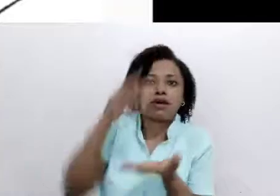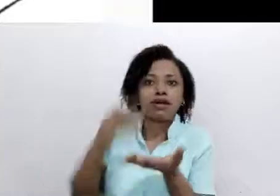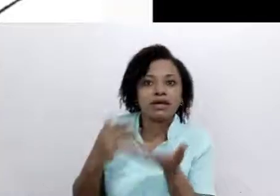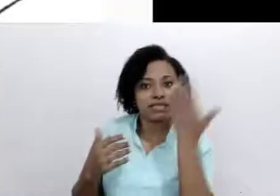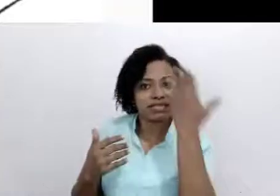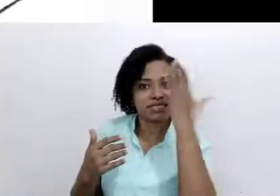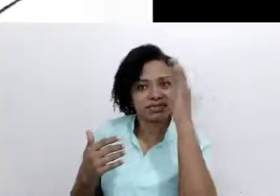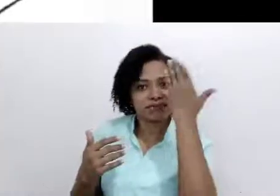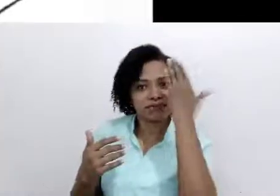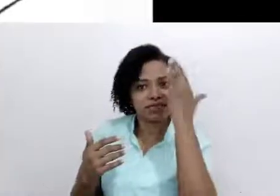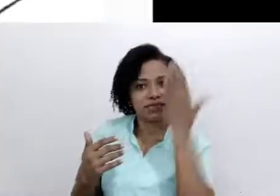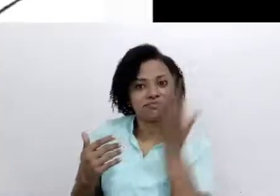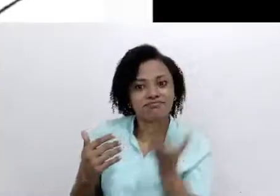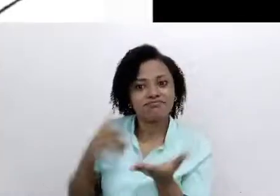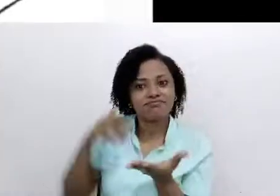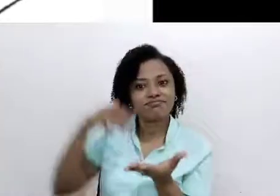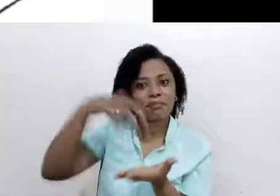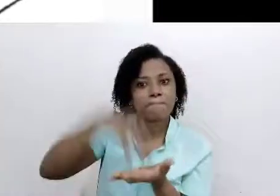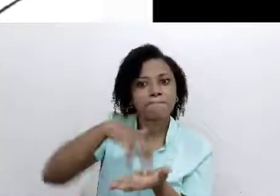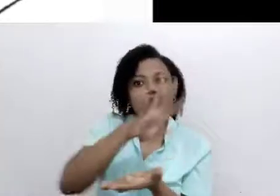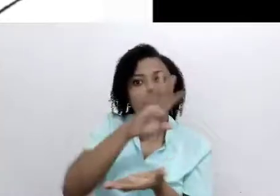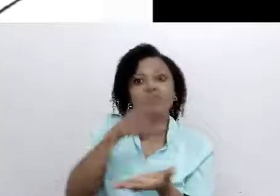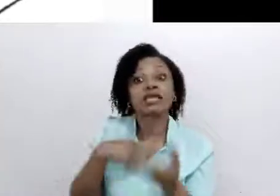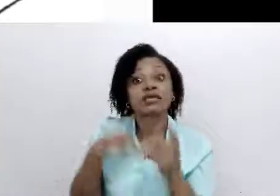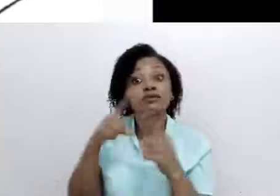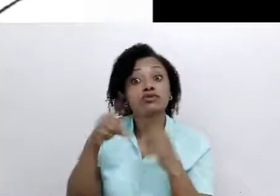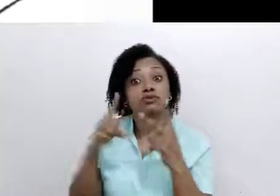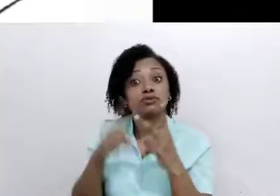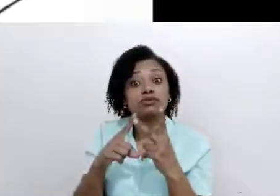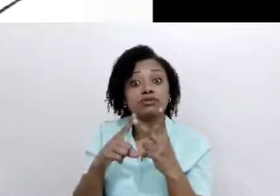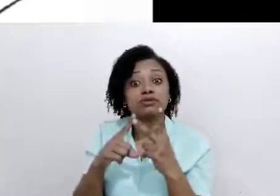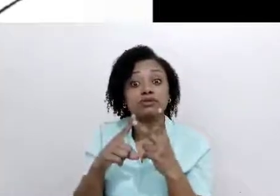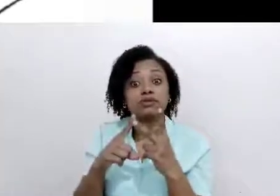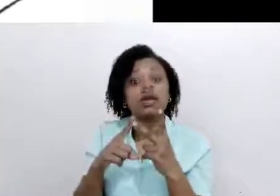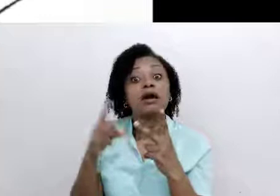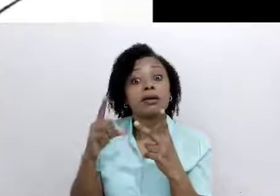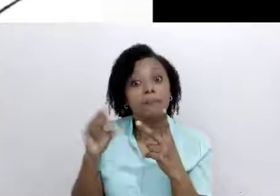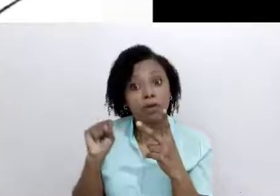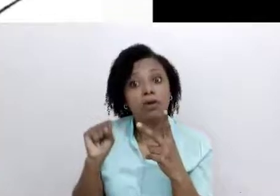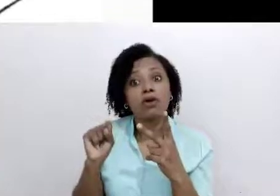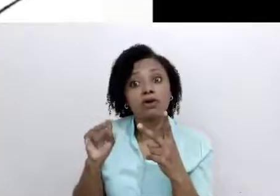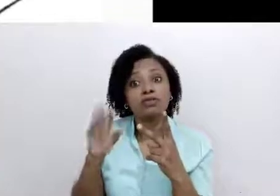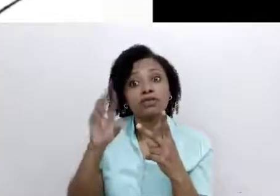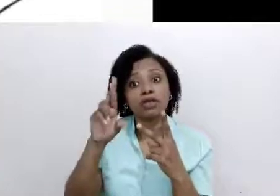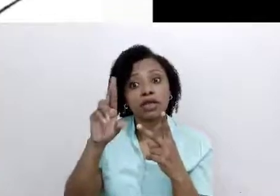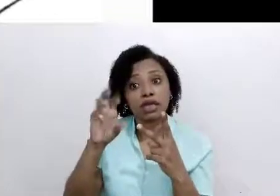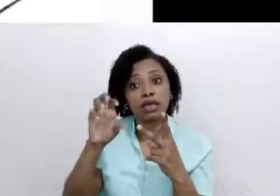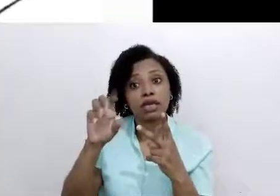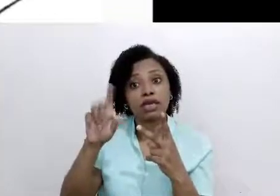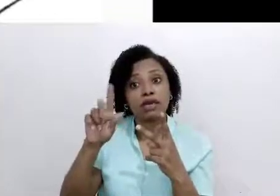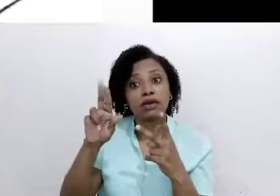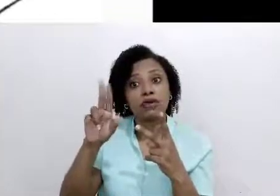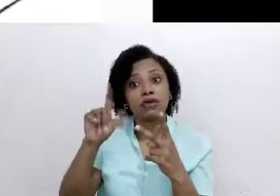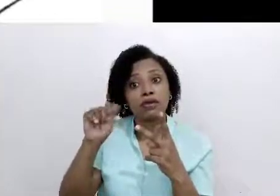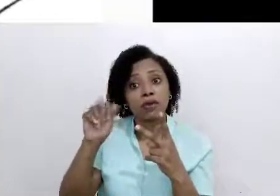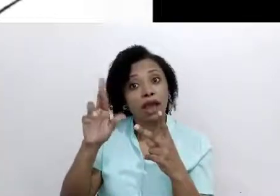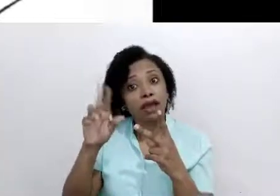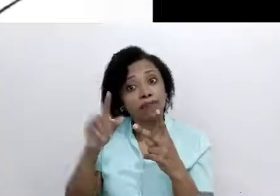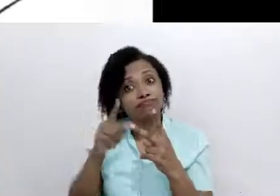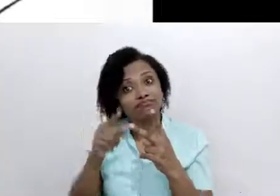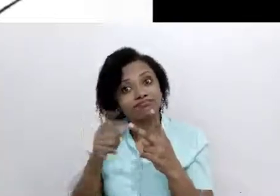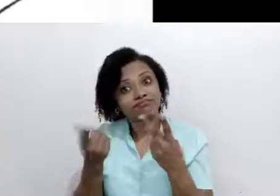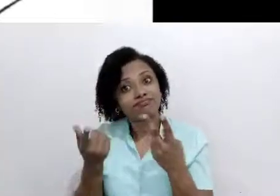mesmo lado. Só que essa reflexão ela pode acontecer de duas maneiras. Ela pode ser uma reflexão regular